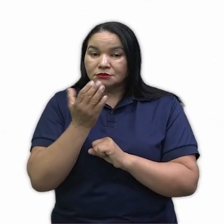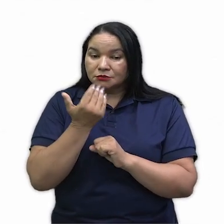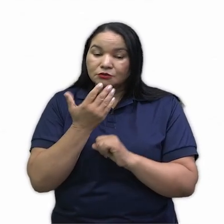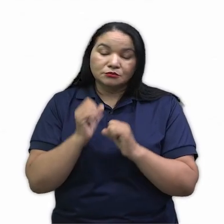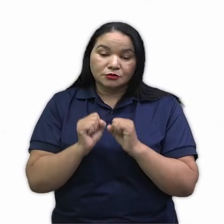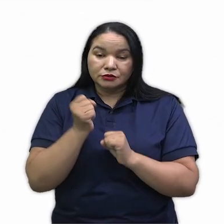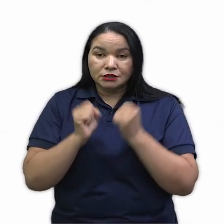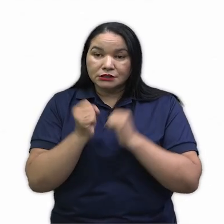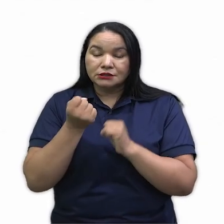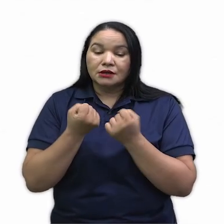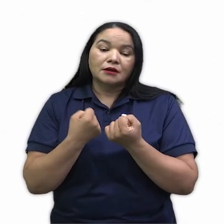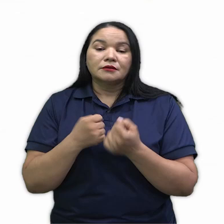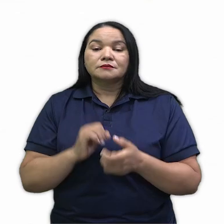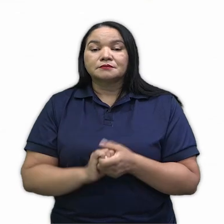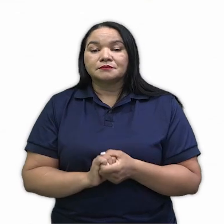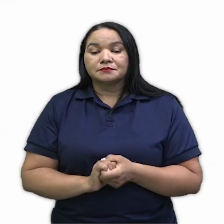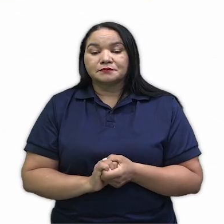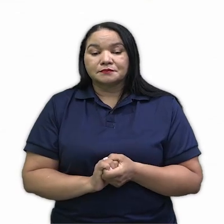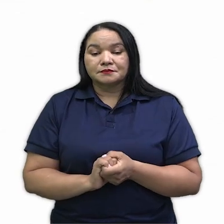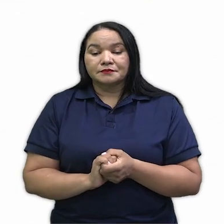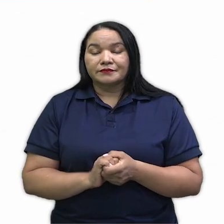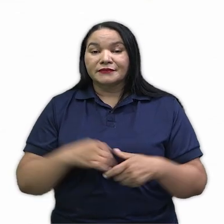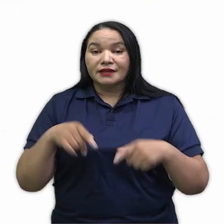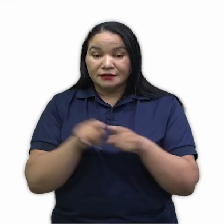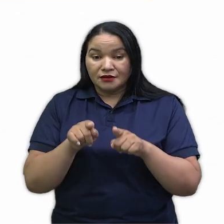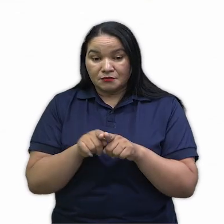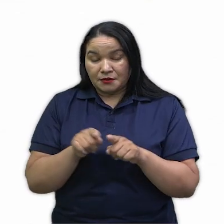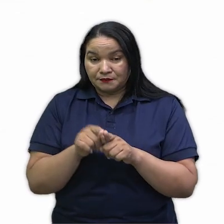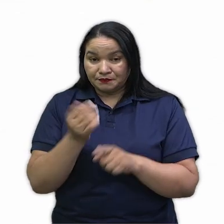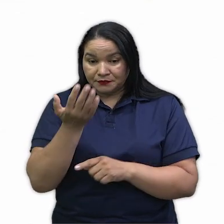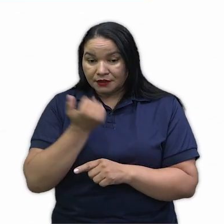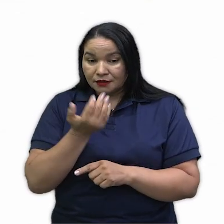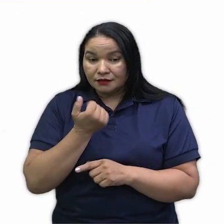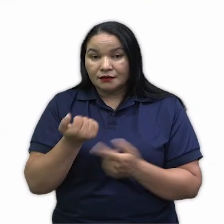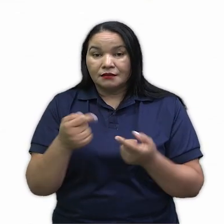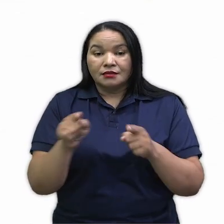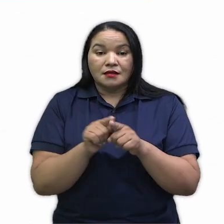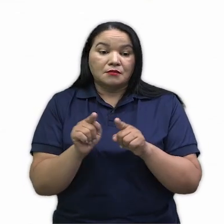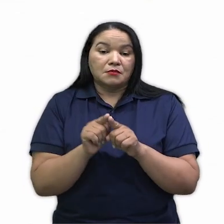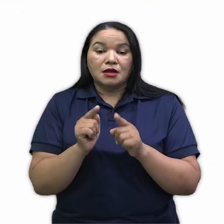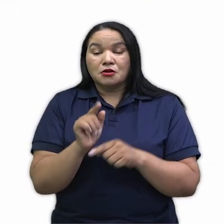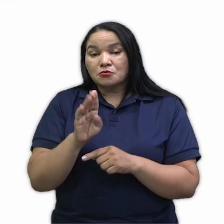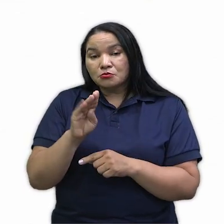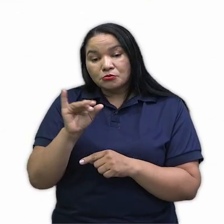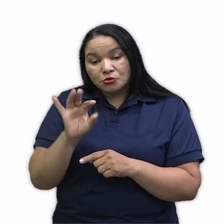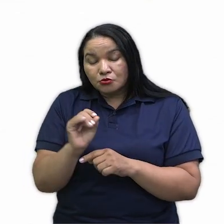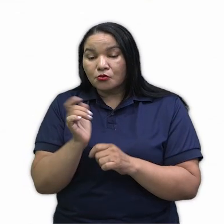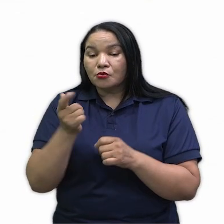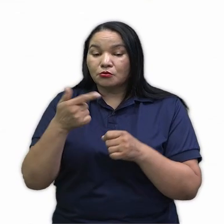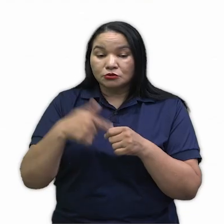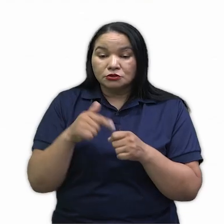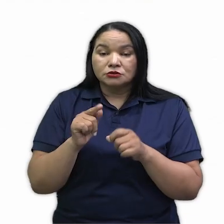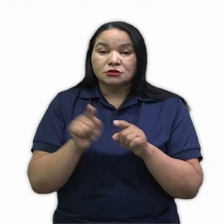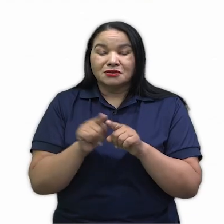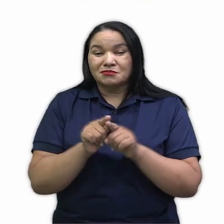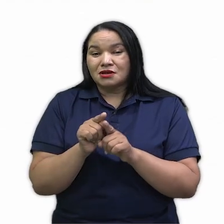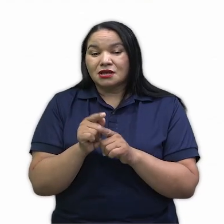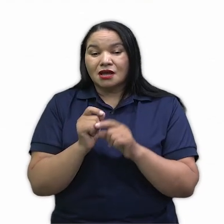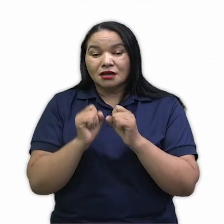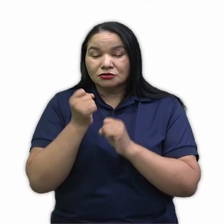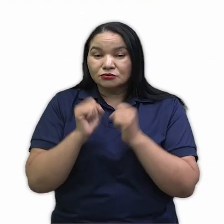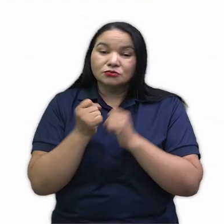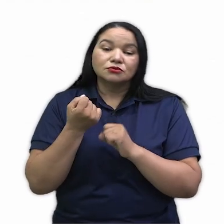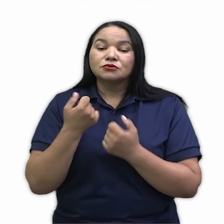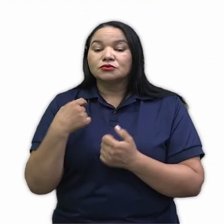processados, né, industrializados. Mas além dos alimentos, os biocombustíveis, a parte dos têxteis e também